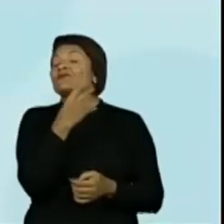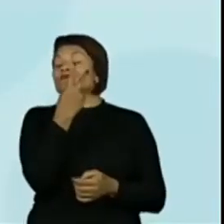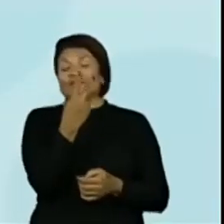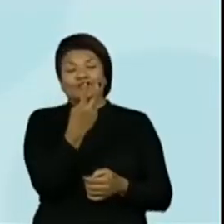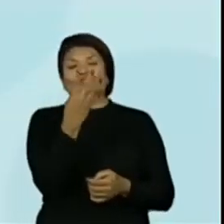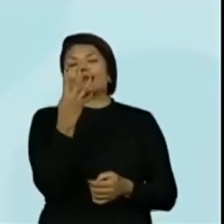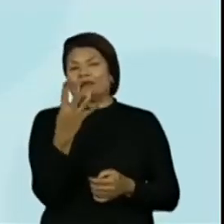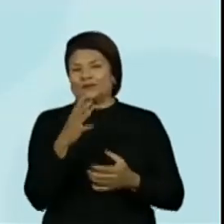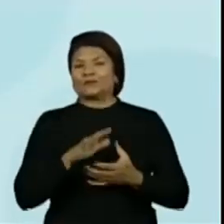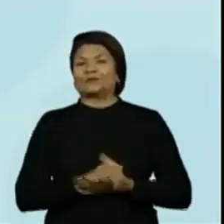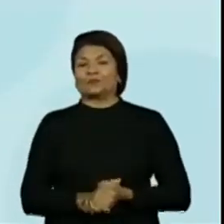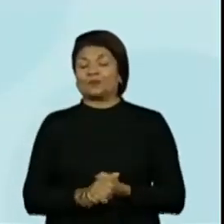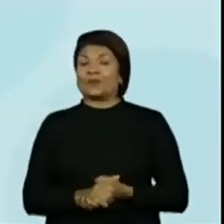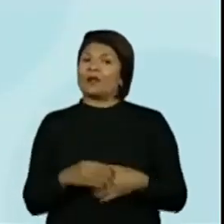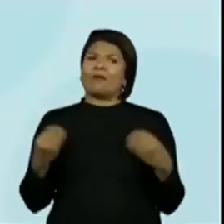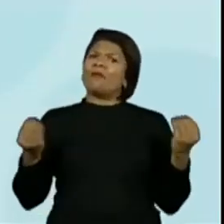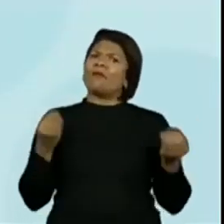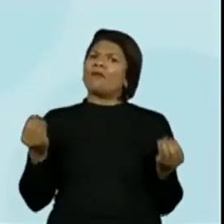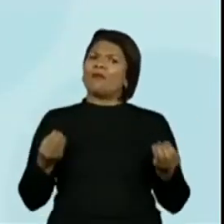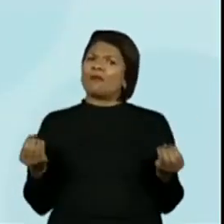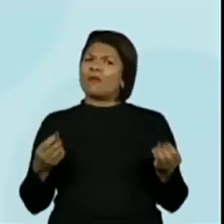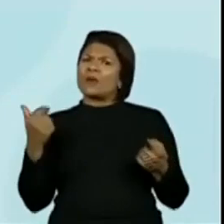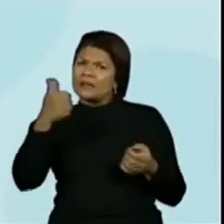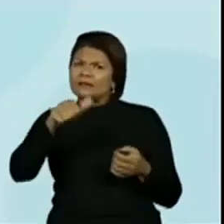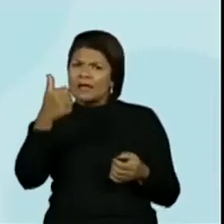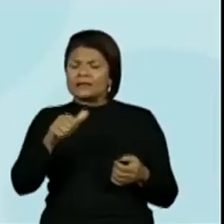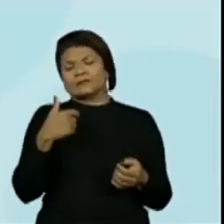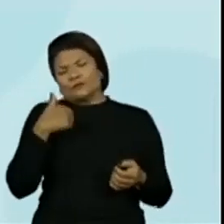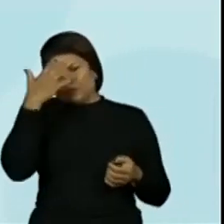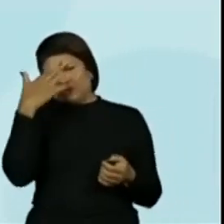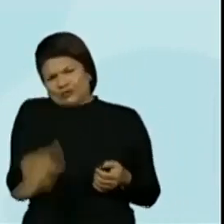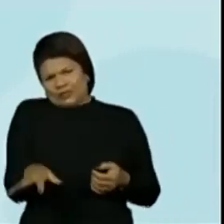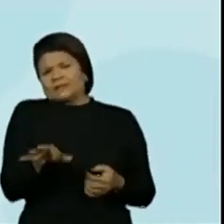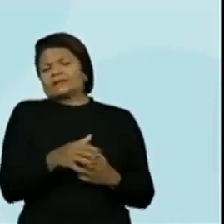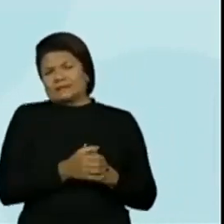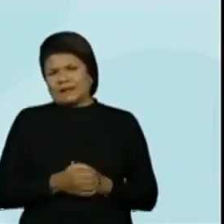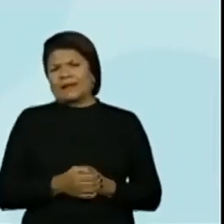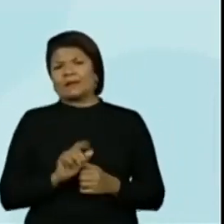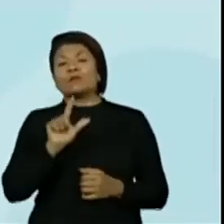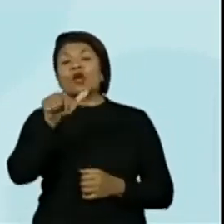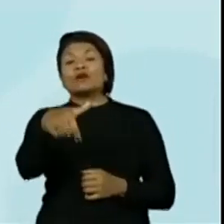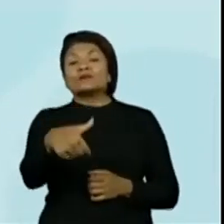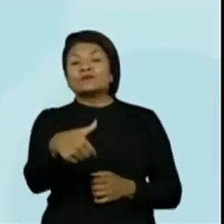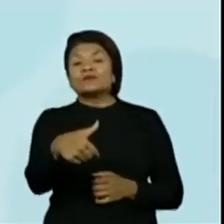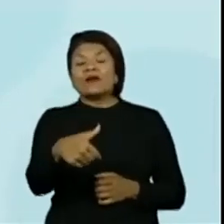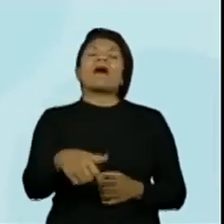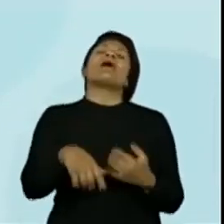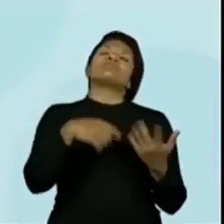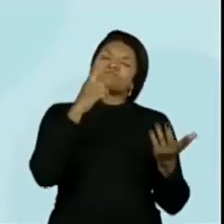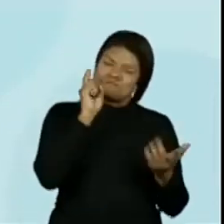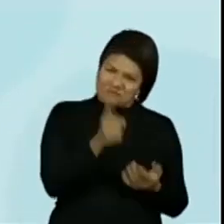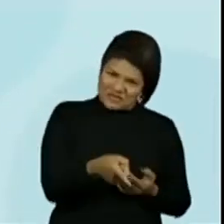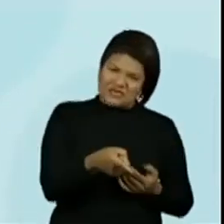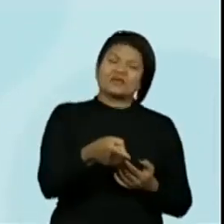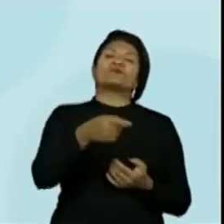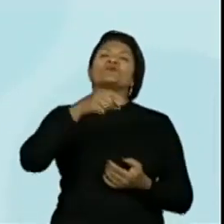1824. Como eu fiz a minha análise, eu já sei que o próximo vai ser